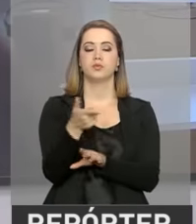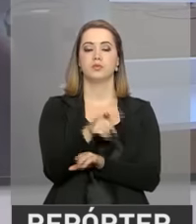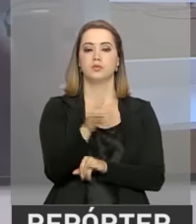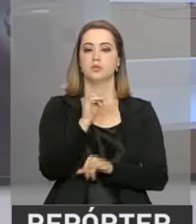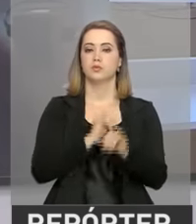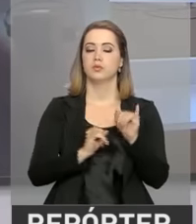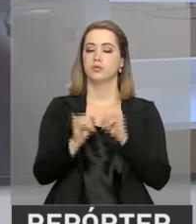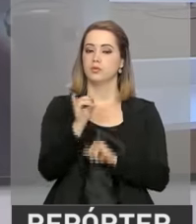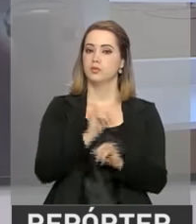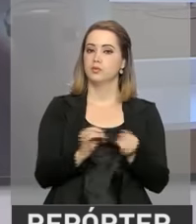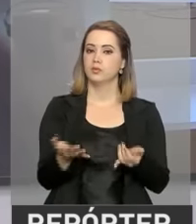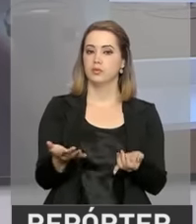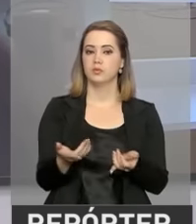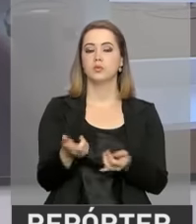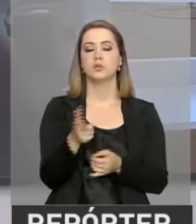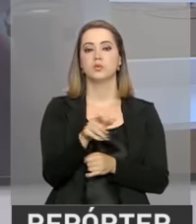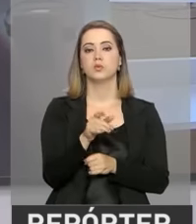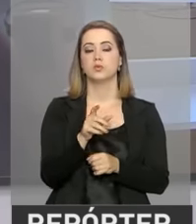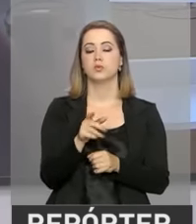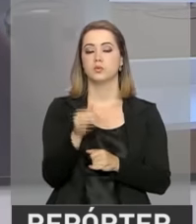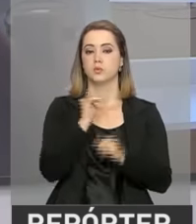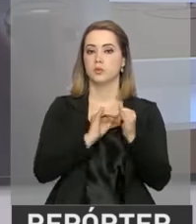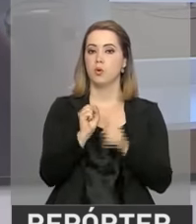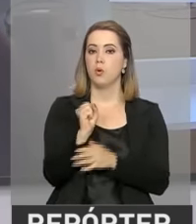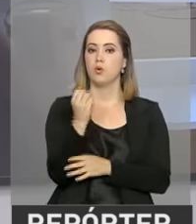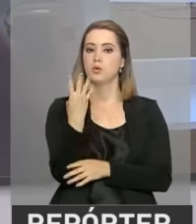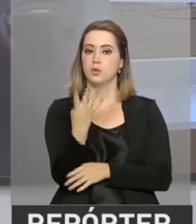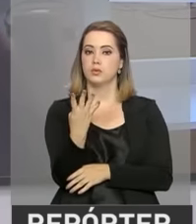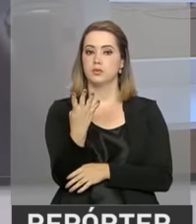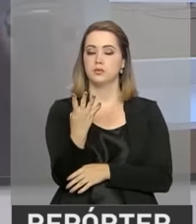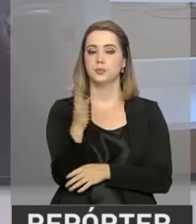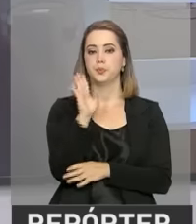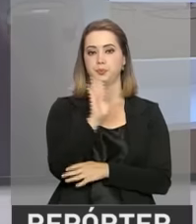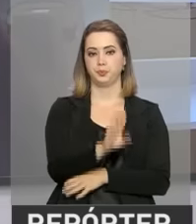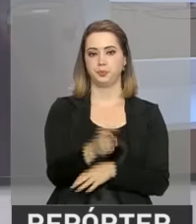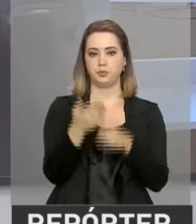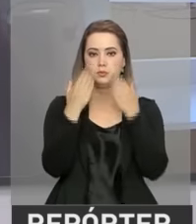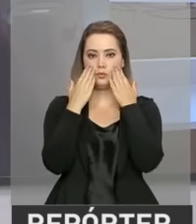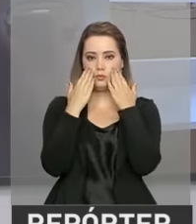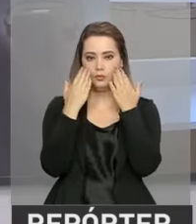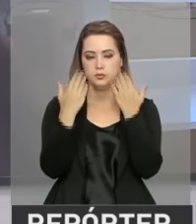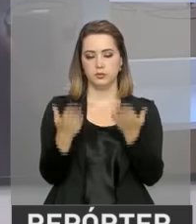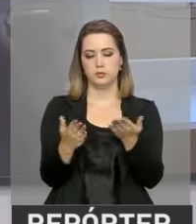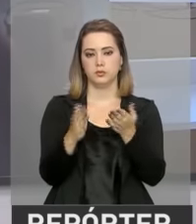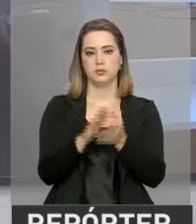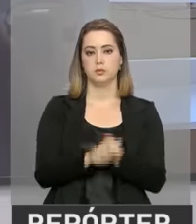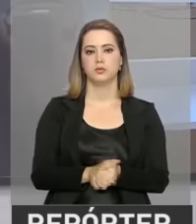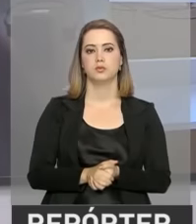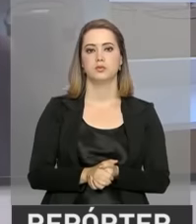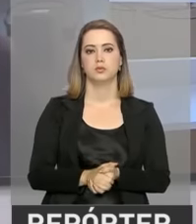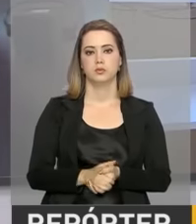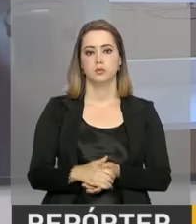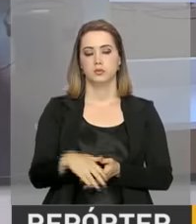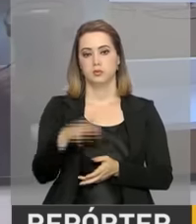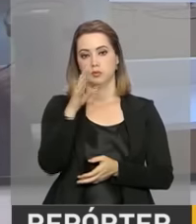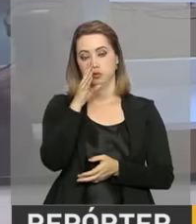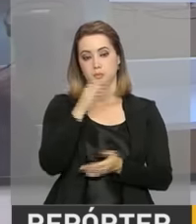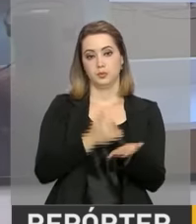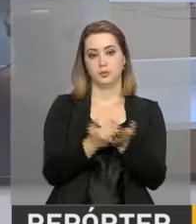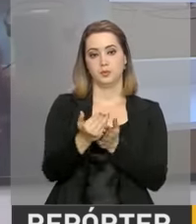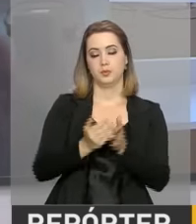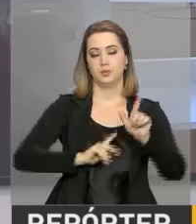Repórter NBR. Voltamos a qualquer momento com outras informações ou às 16h na próxima edição do Repórter NBR.